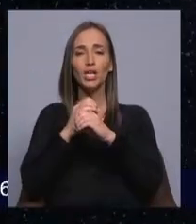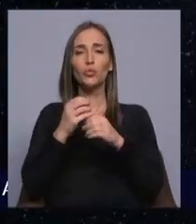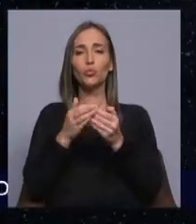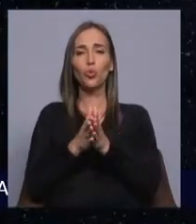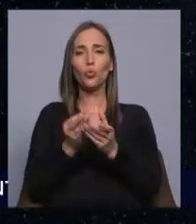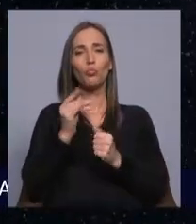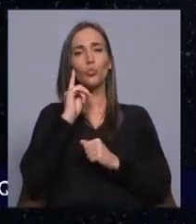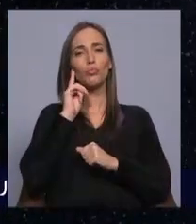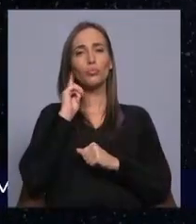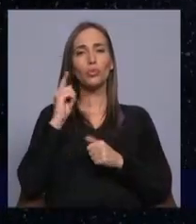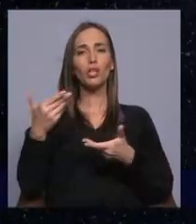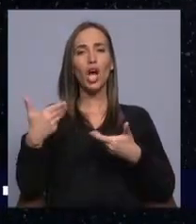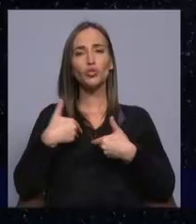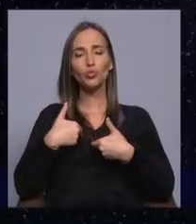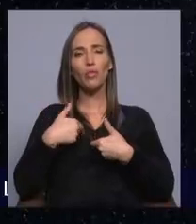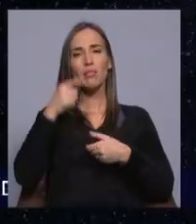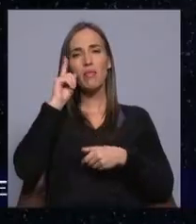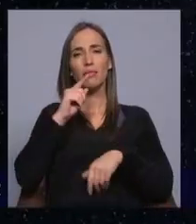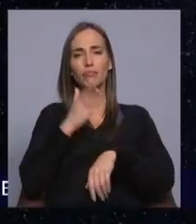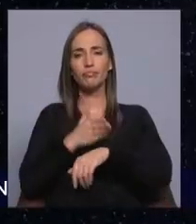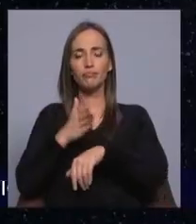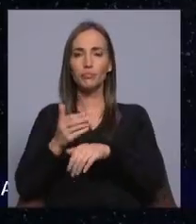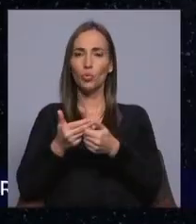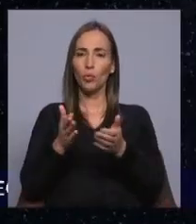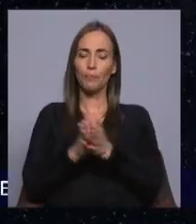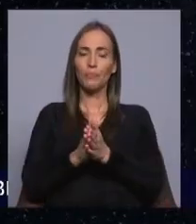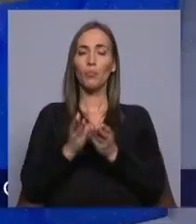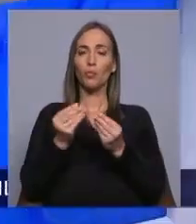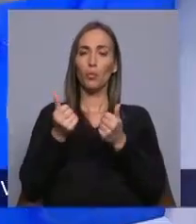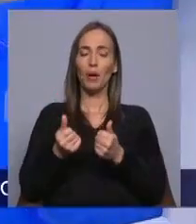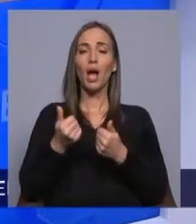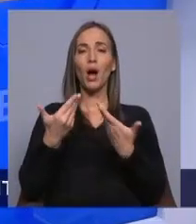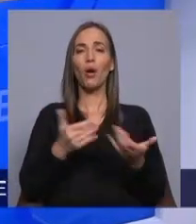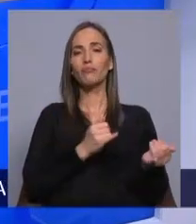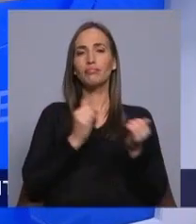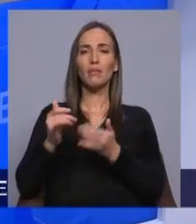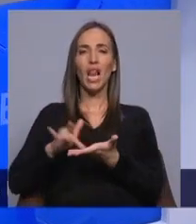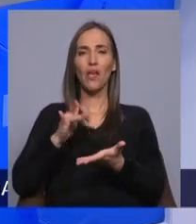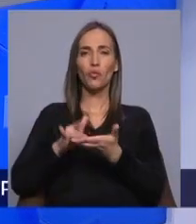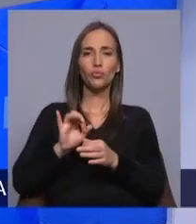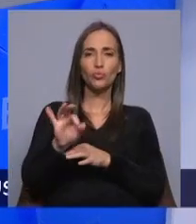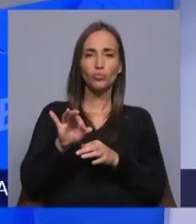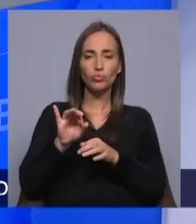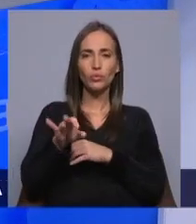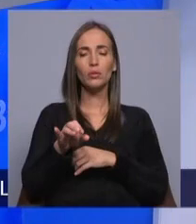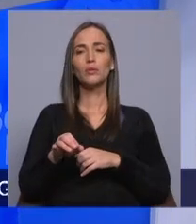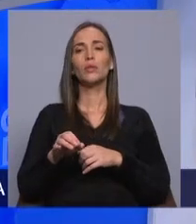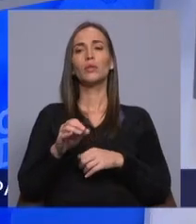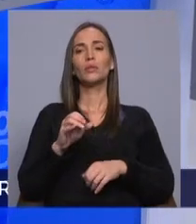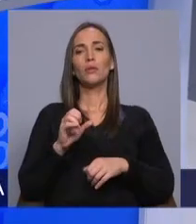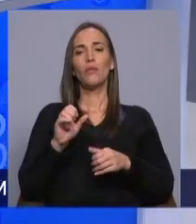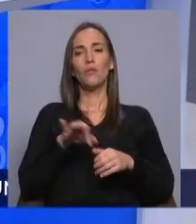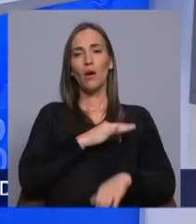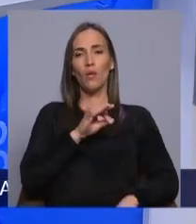datar precisamente estes fenómenos. Muito bem, Miguel, vamos então à sugestão dos livros. Vamos lá. Jorge Buesco, matemático da Faculdade de Ciências da